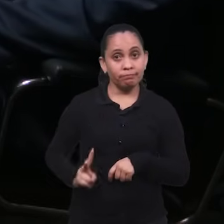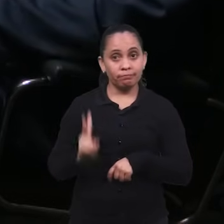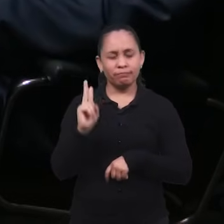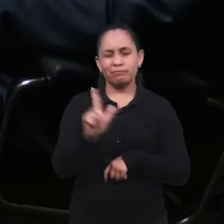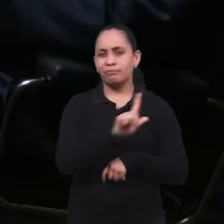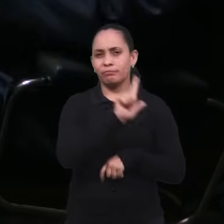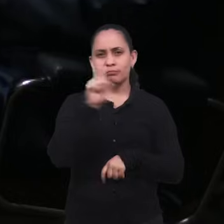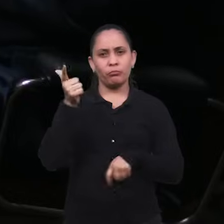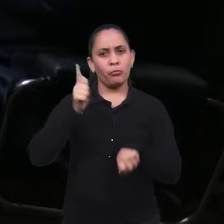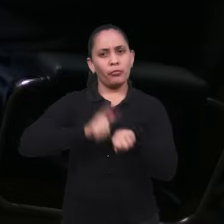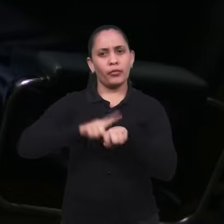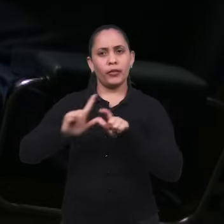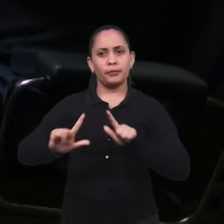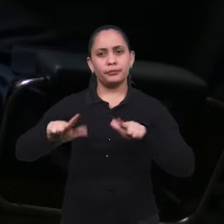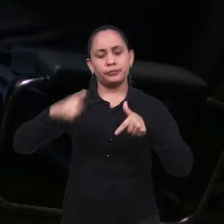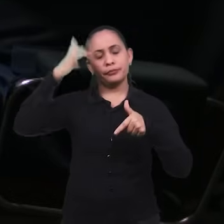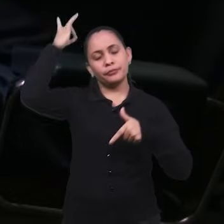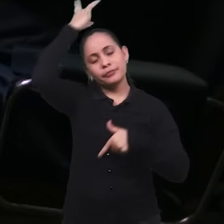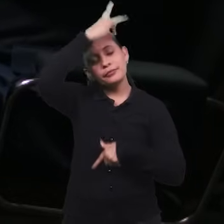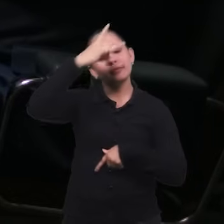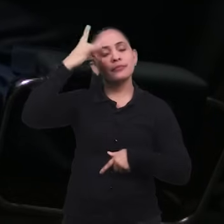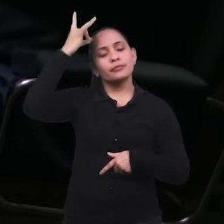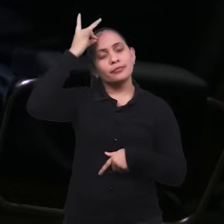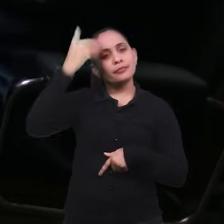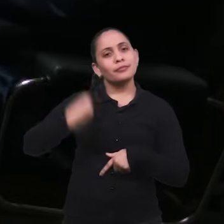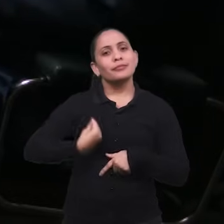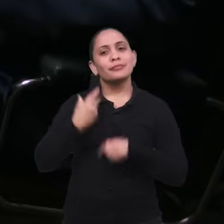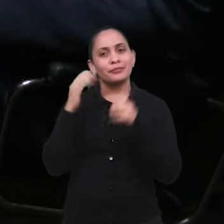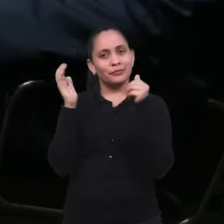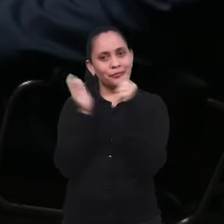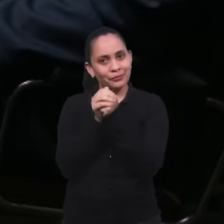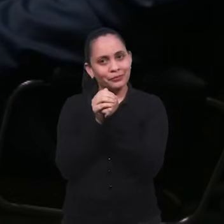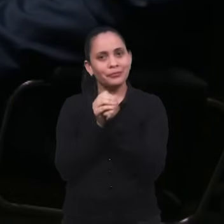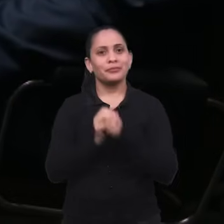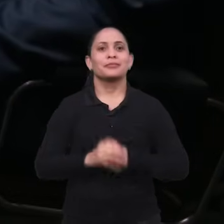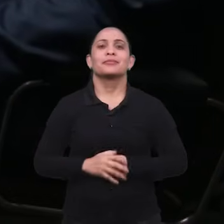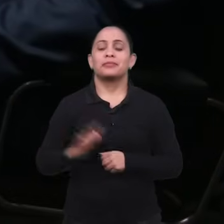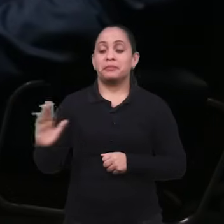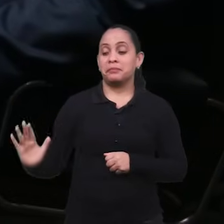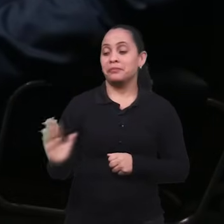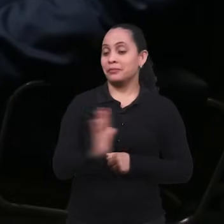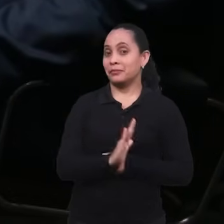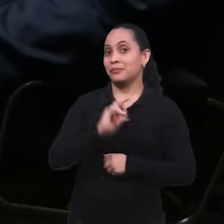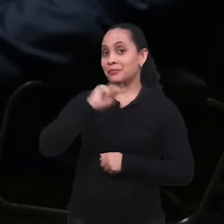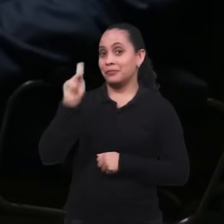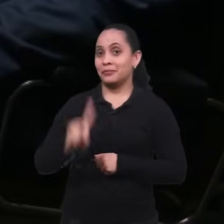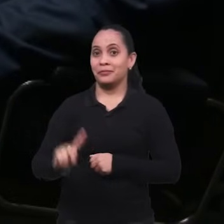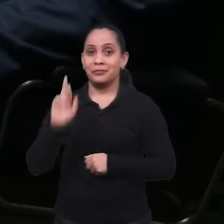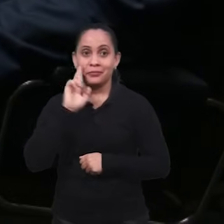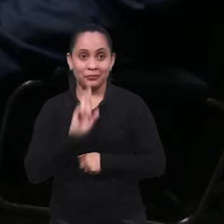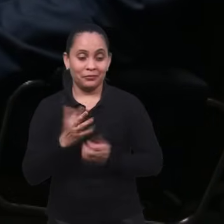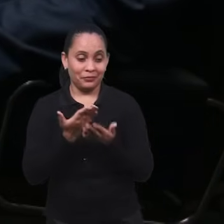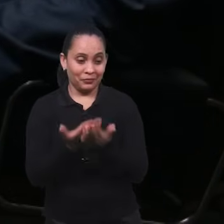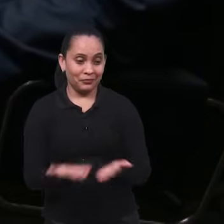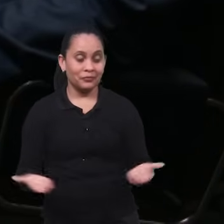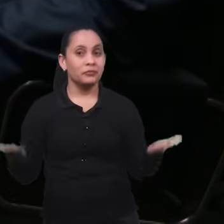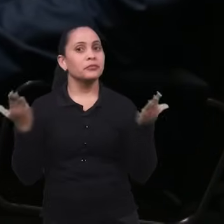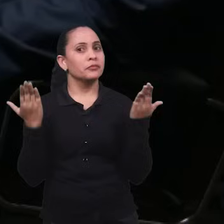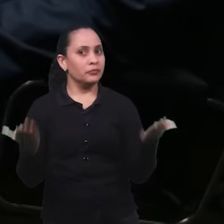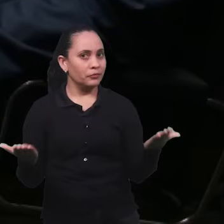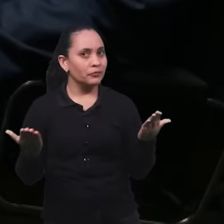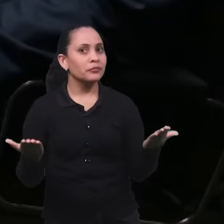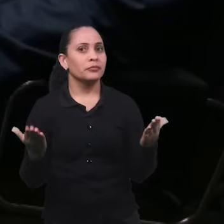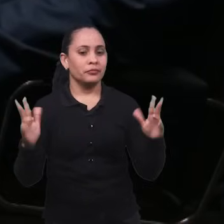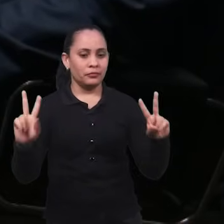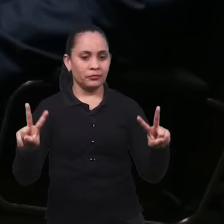E damos sequência a outros momentos ali com a operação do Espírito de Deus na vida de Sansão. Amém? Glória a Deus. Fechou, Pai Senhor. Querida Pai Senhor, a